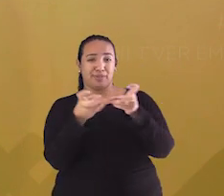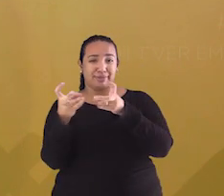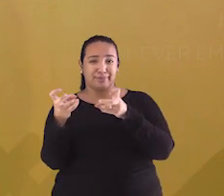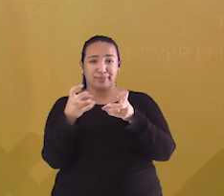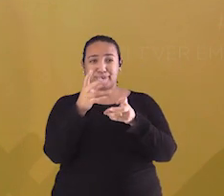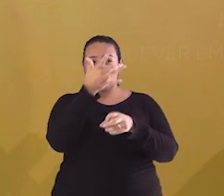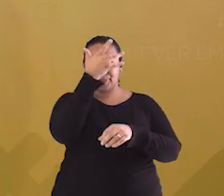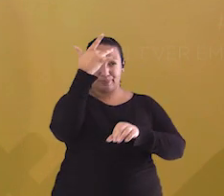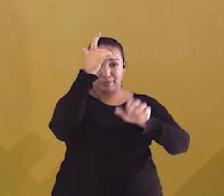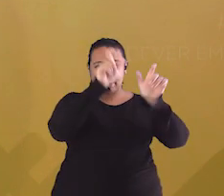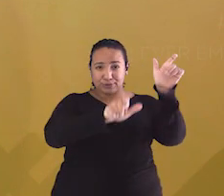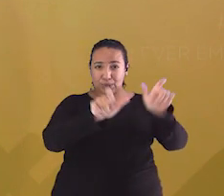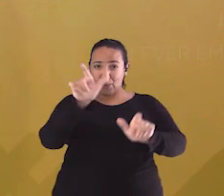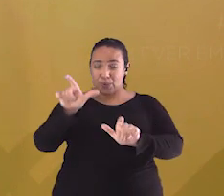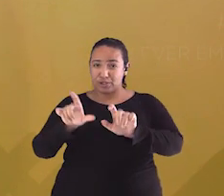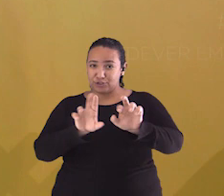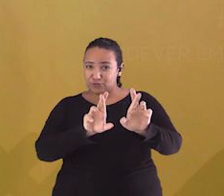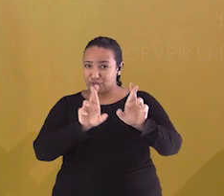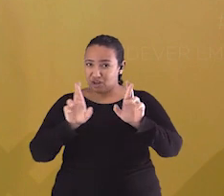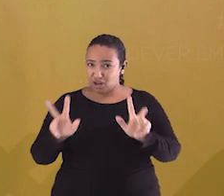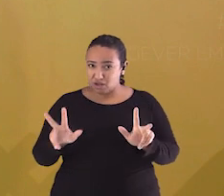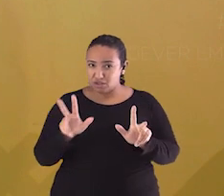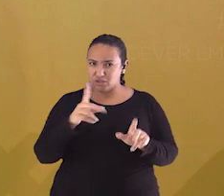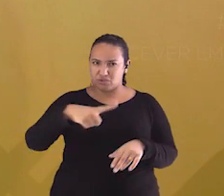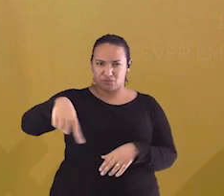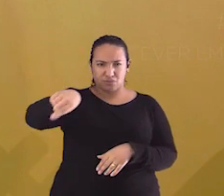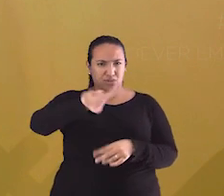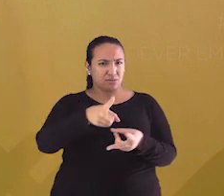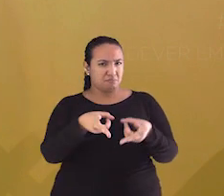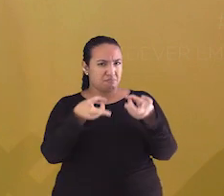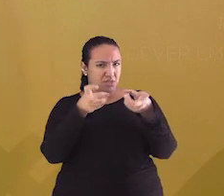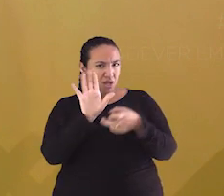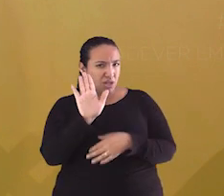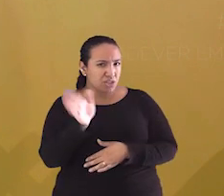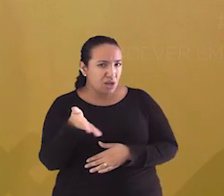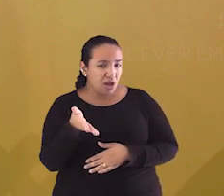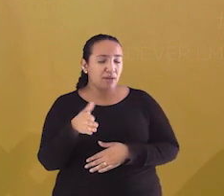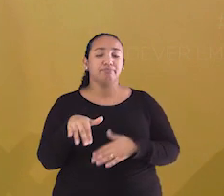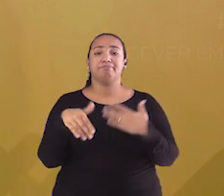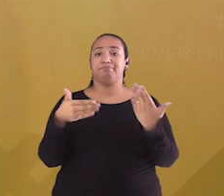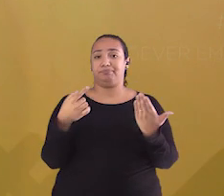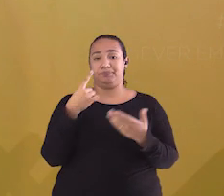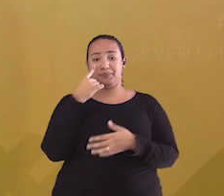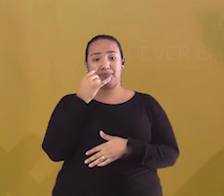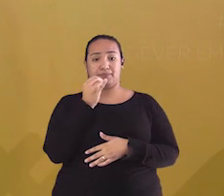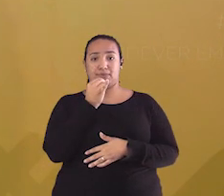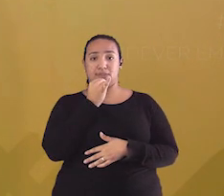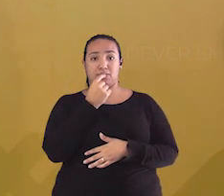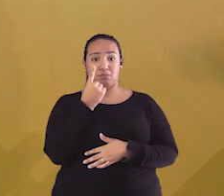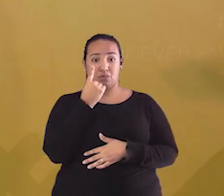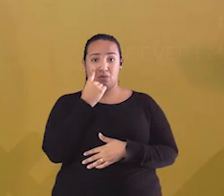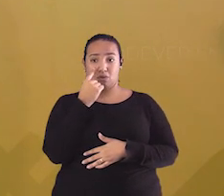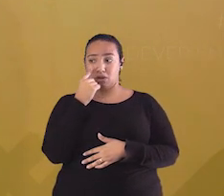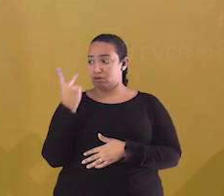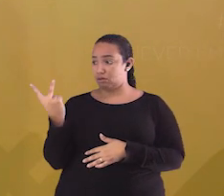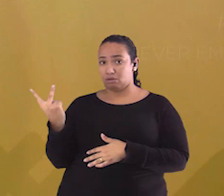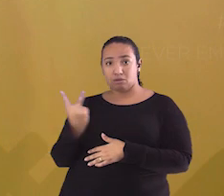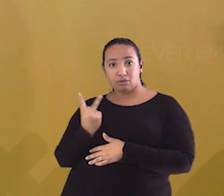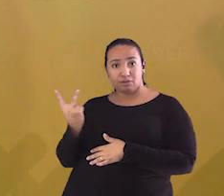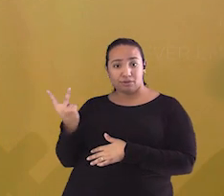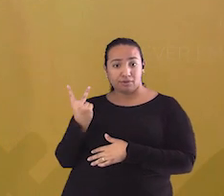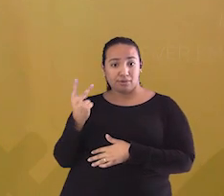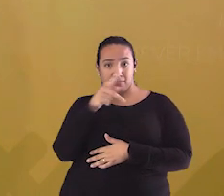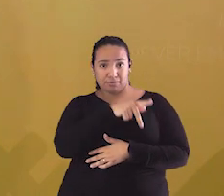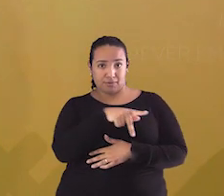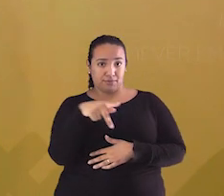apresentam várias diferenças entre si. E aí, já perceberam? Por exemplo, olhando para nós duas, as